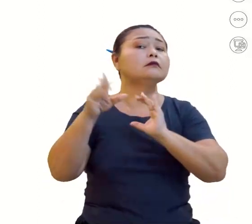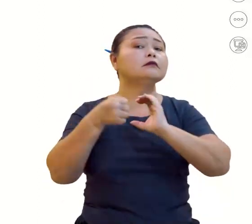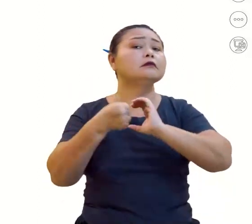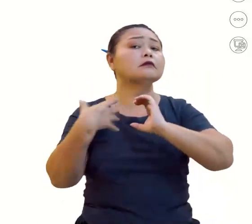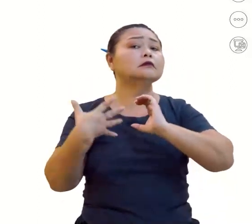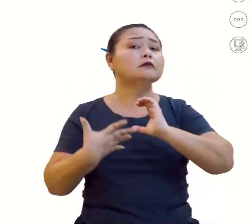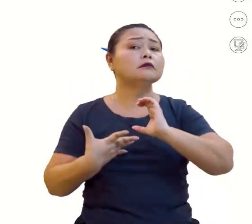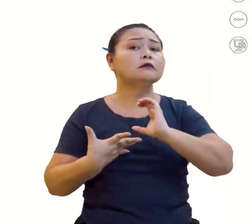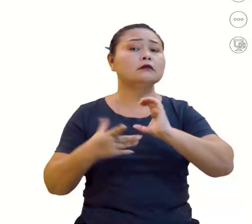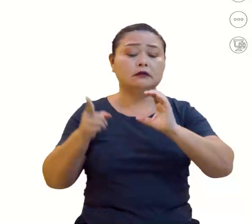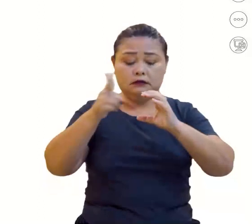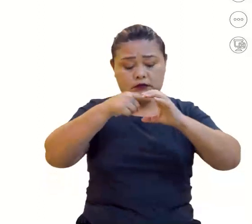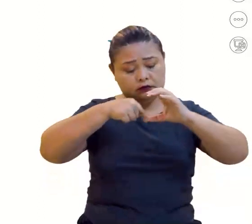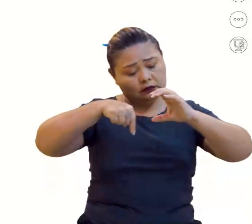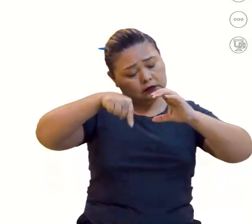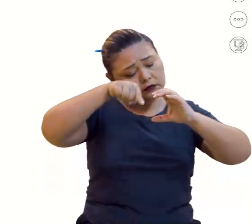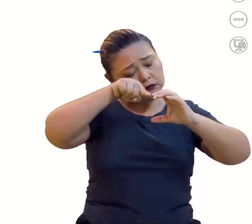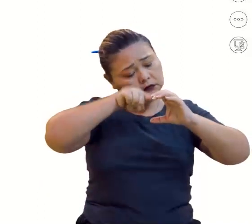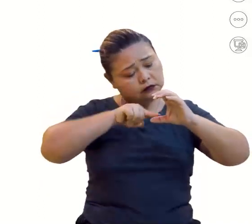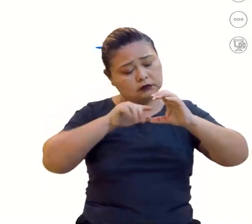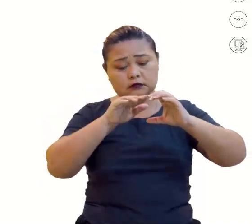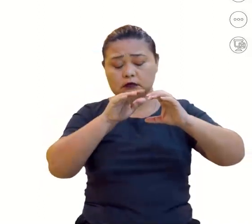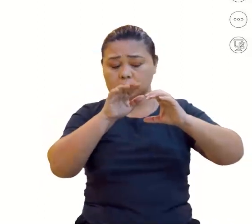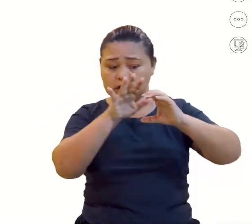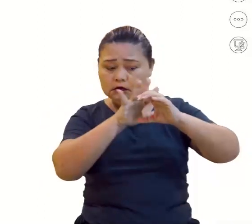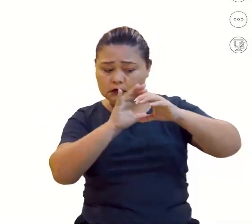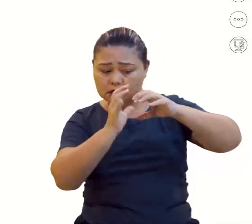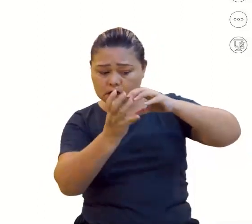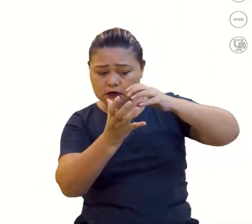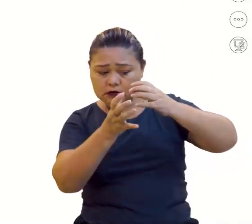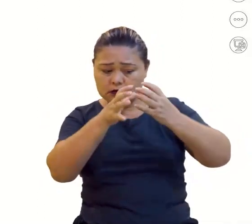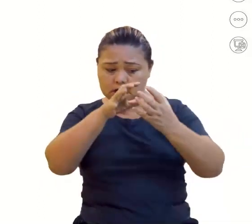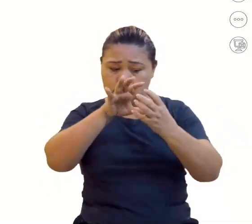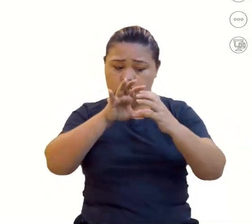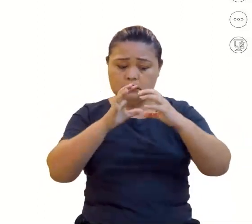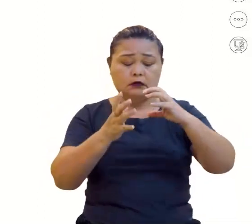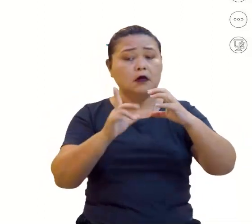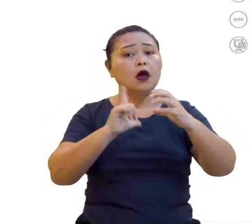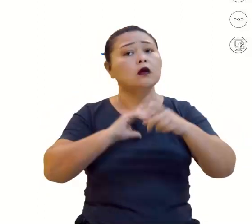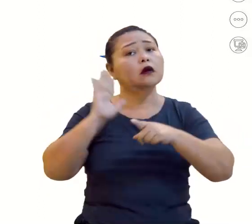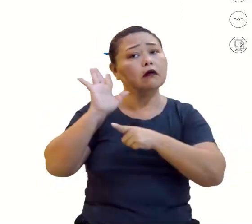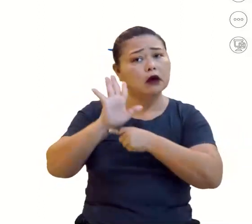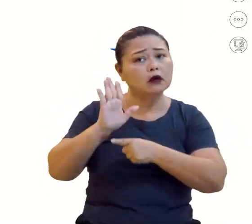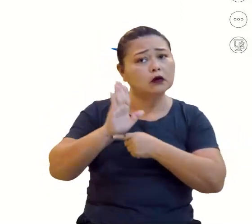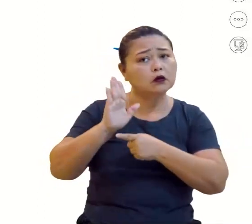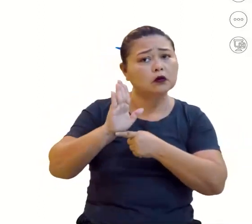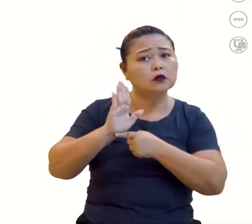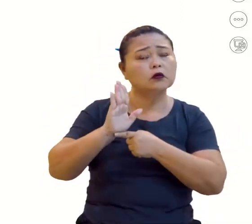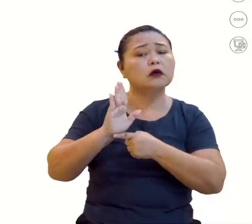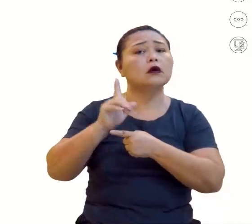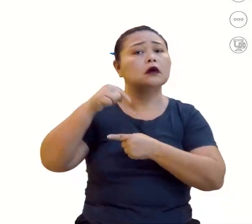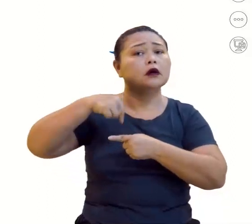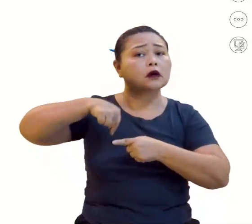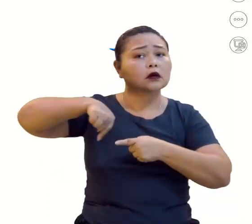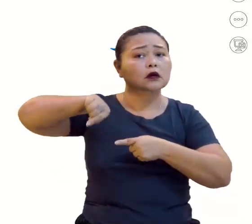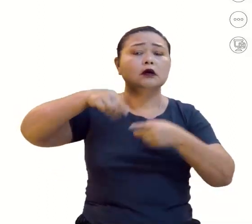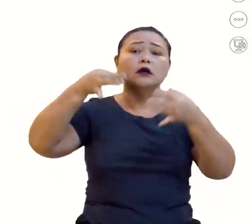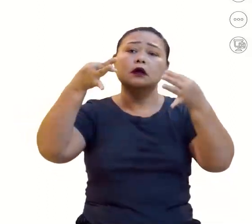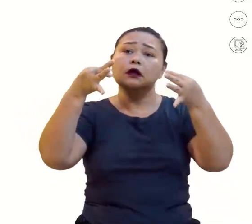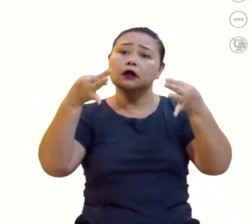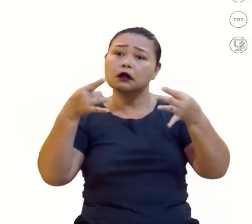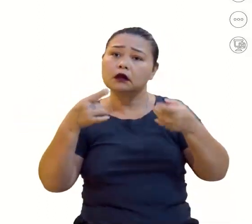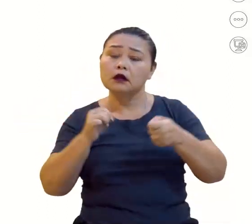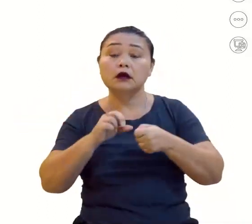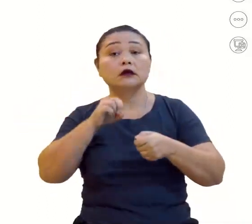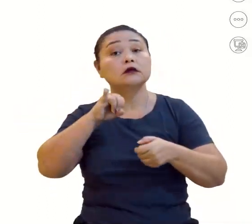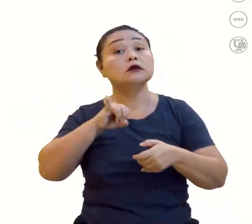da esfera, quais são as características que vão ajudar a trabalhar esse detalhe, se